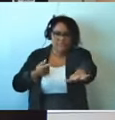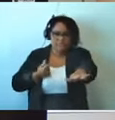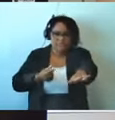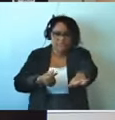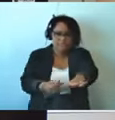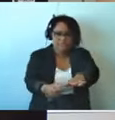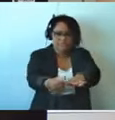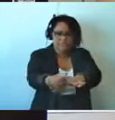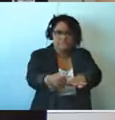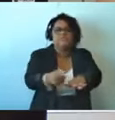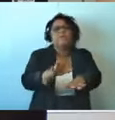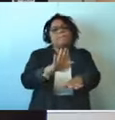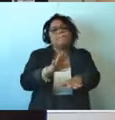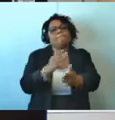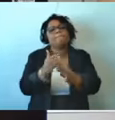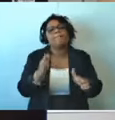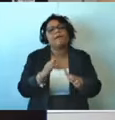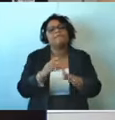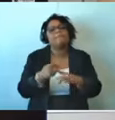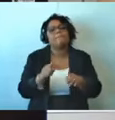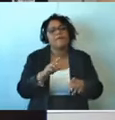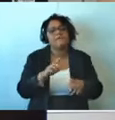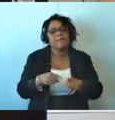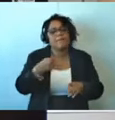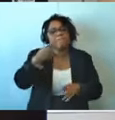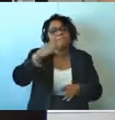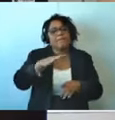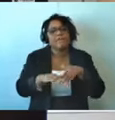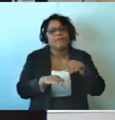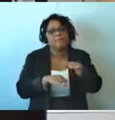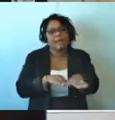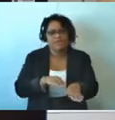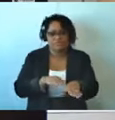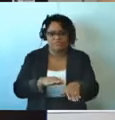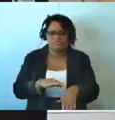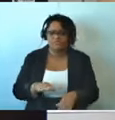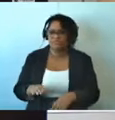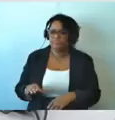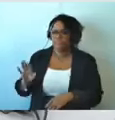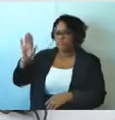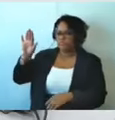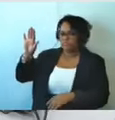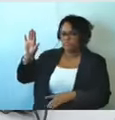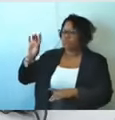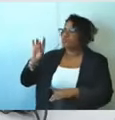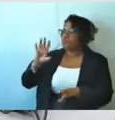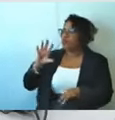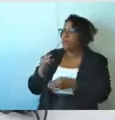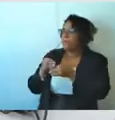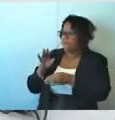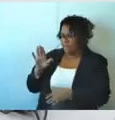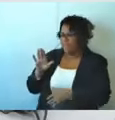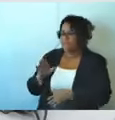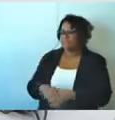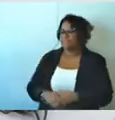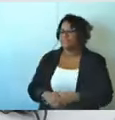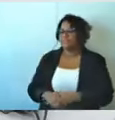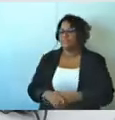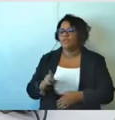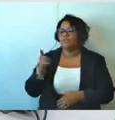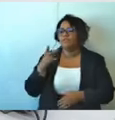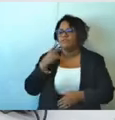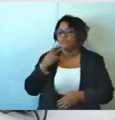primeiro passo. Então, eu vou passar a palavra. Eu complementar, só pode? Só claro, um minutinho. Claro. Sobre a questão da velocidade. A